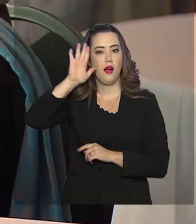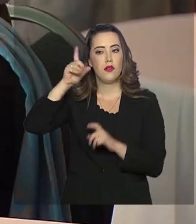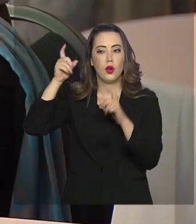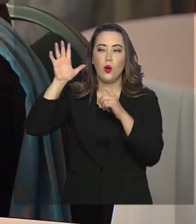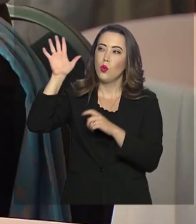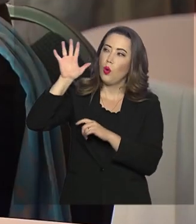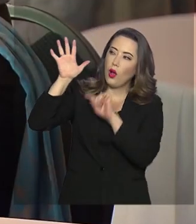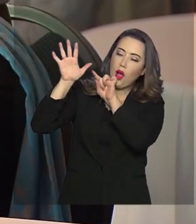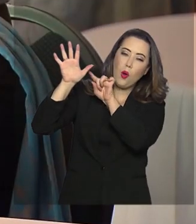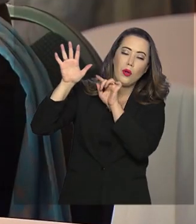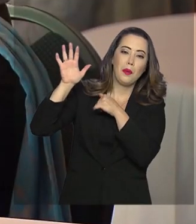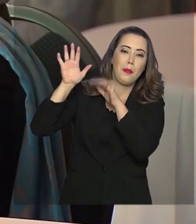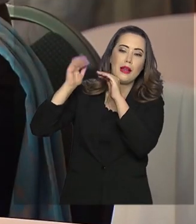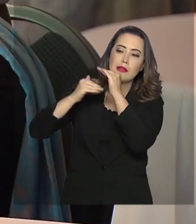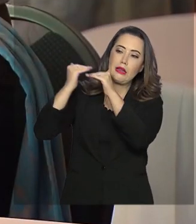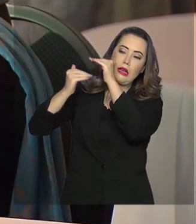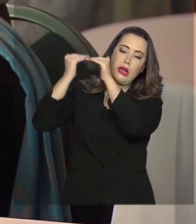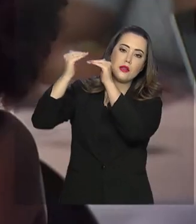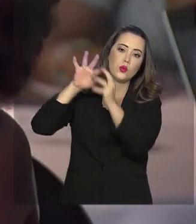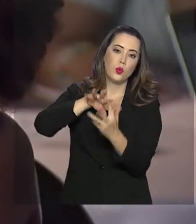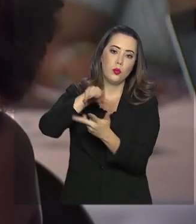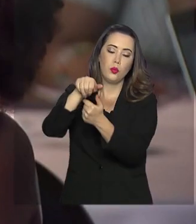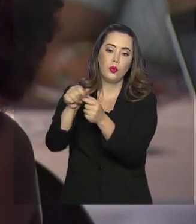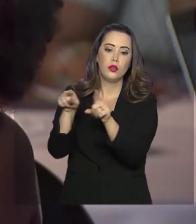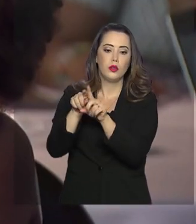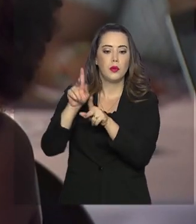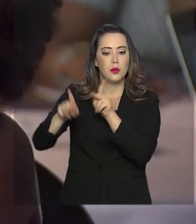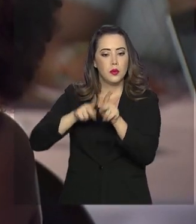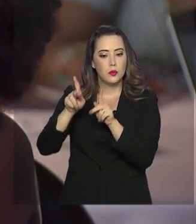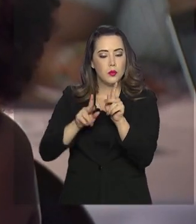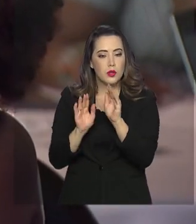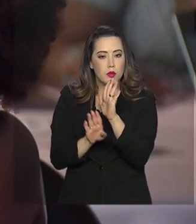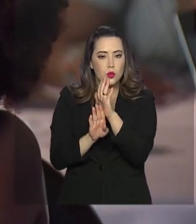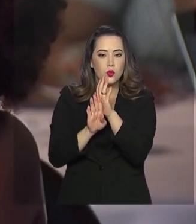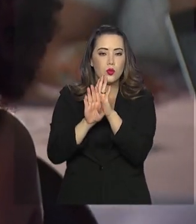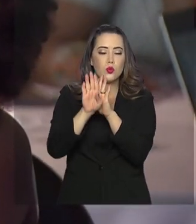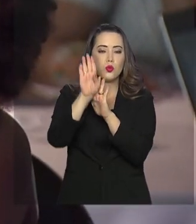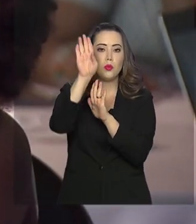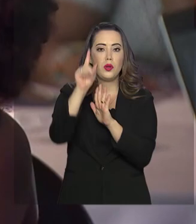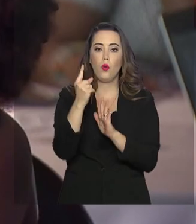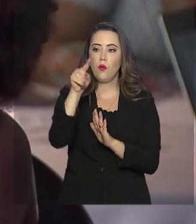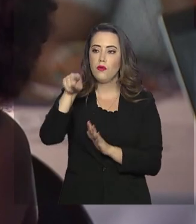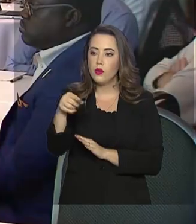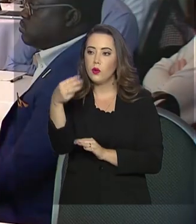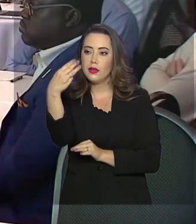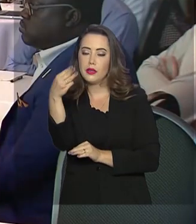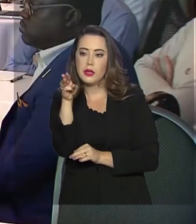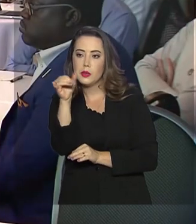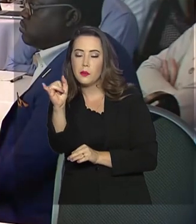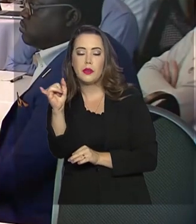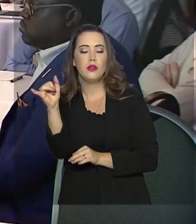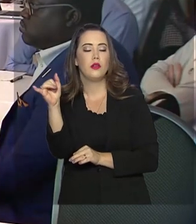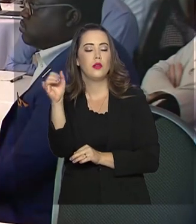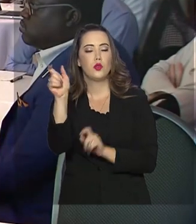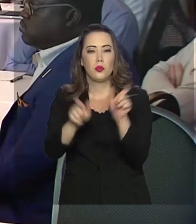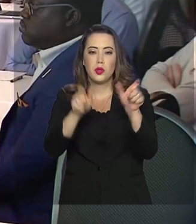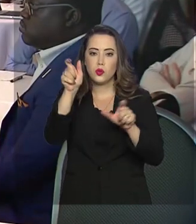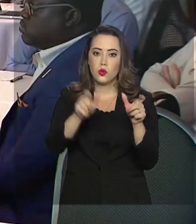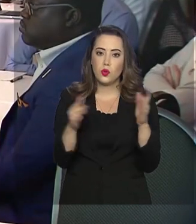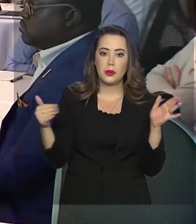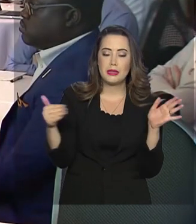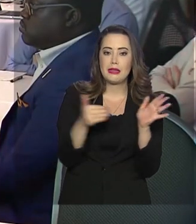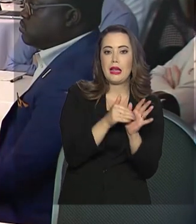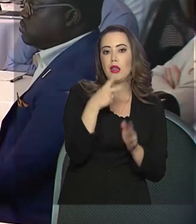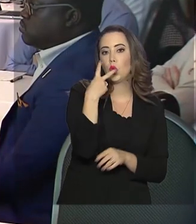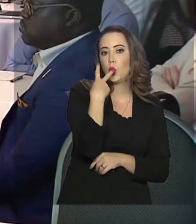mundo lembrou também que a população africana deve passar de 1,3 bilhão de pessoas hoje para 2 bilhões até